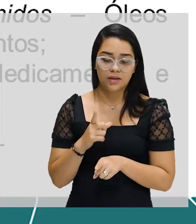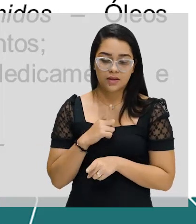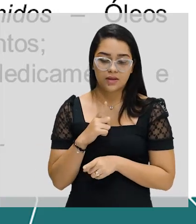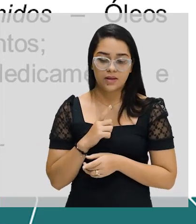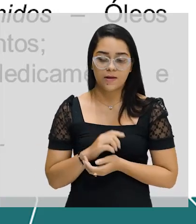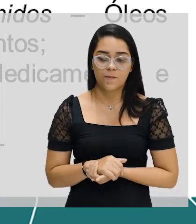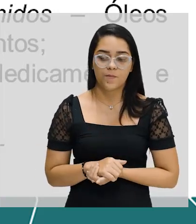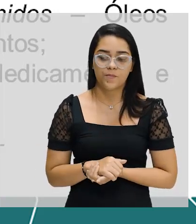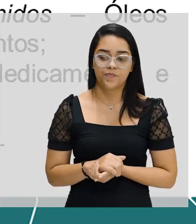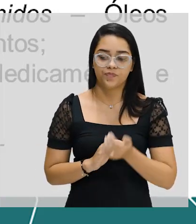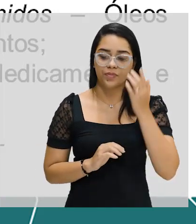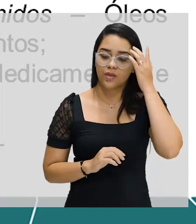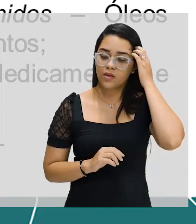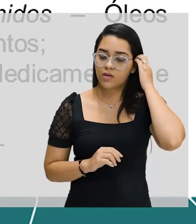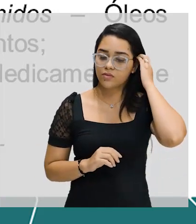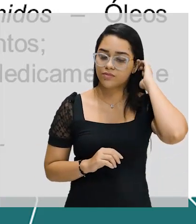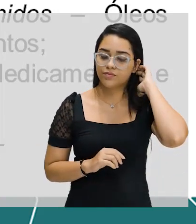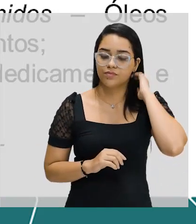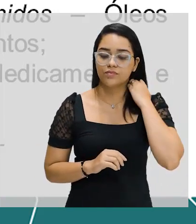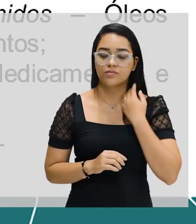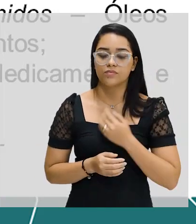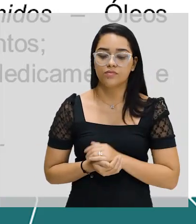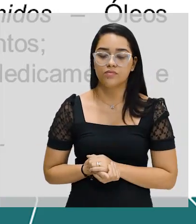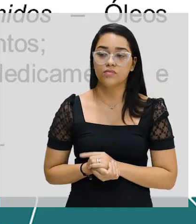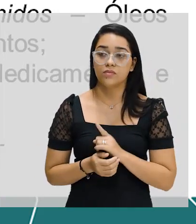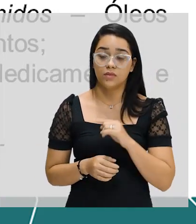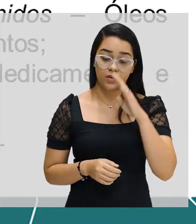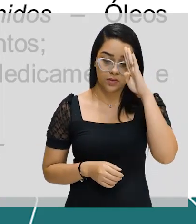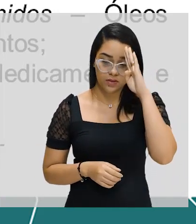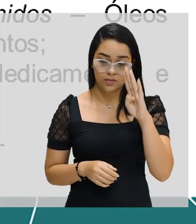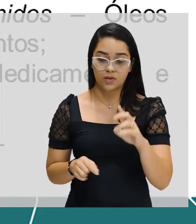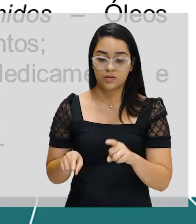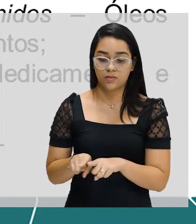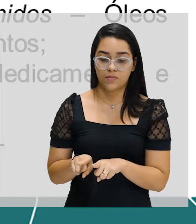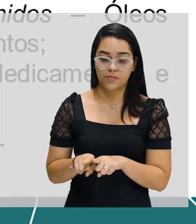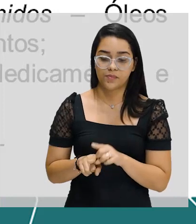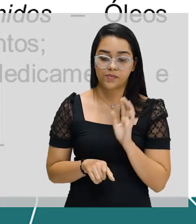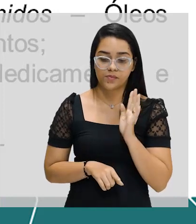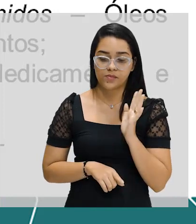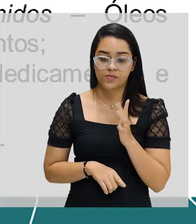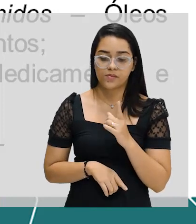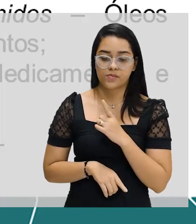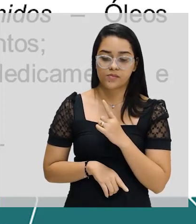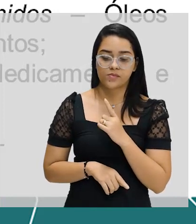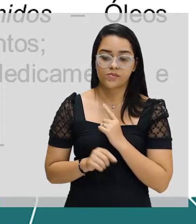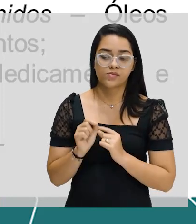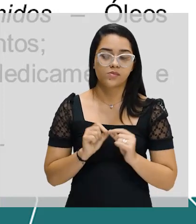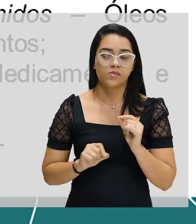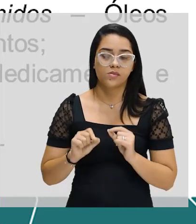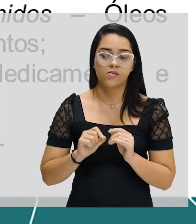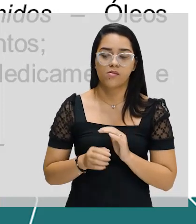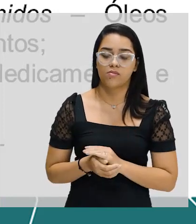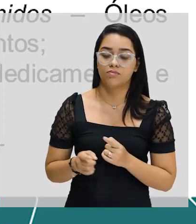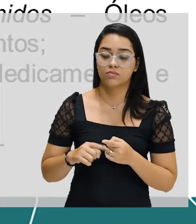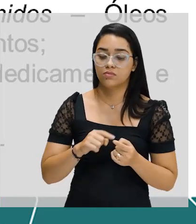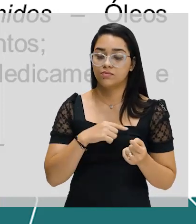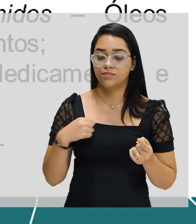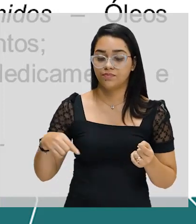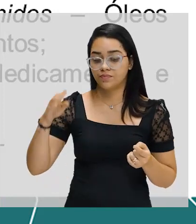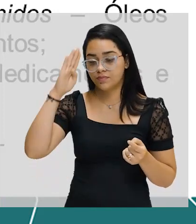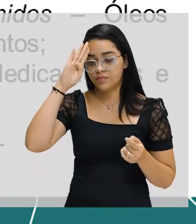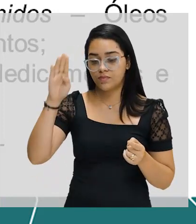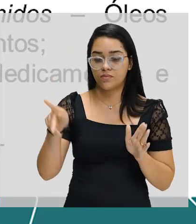o nosso primeiro lugar também é a China, tá certo? É o nosso principal parceiro, como eu te frisei. E o que é que o Brasil compra da China, Marcos?